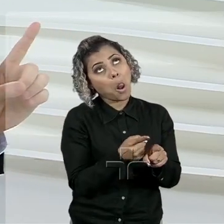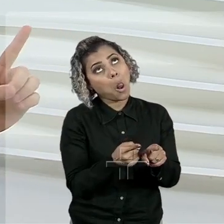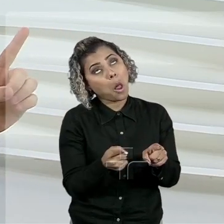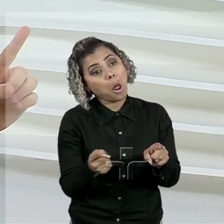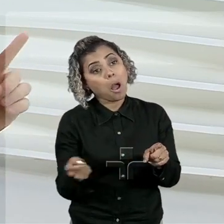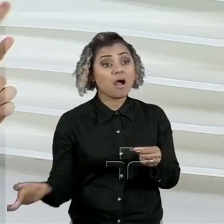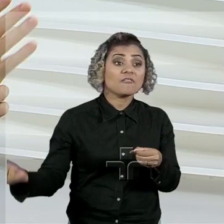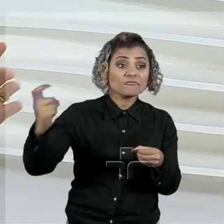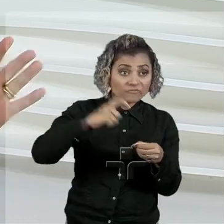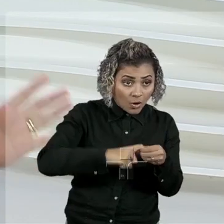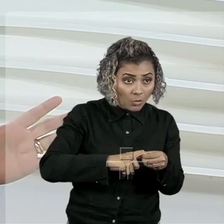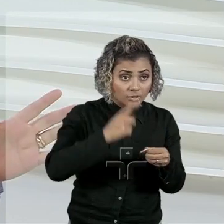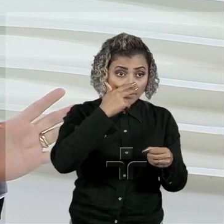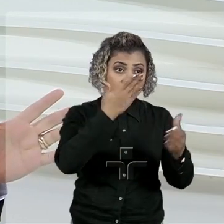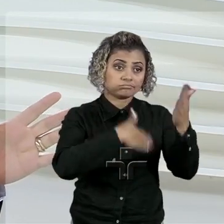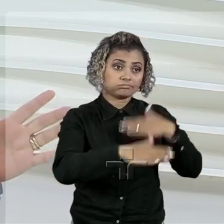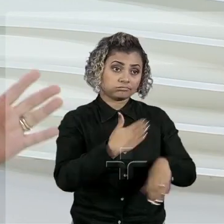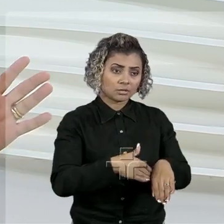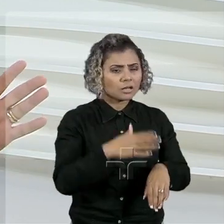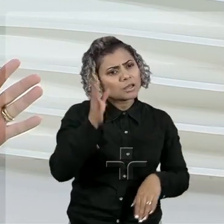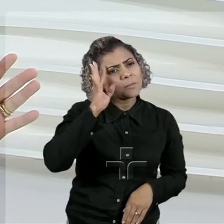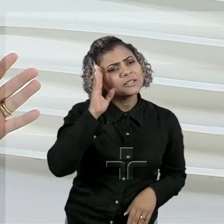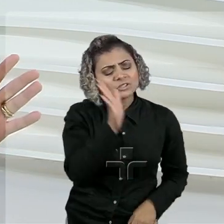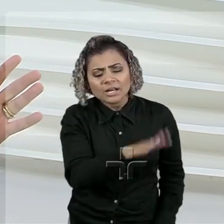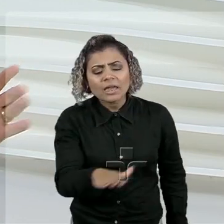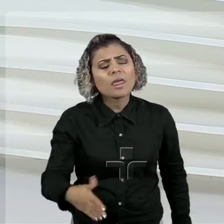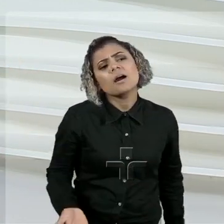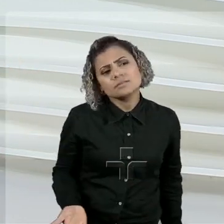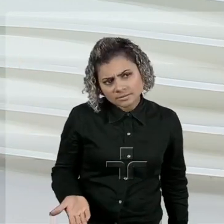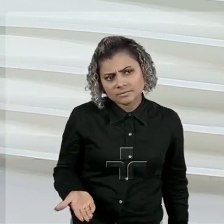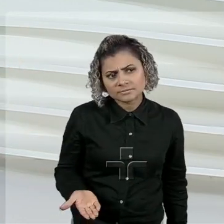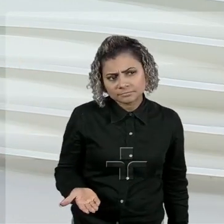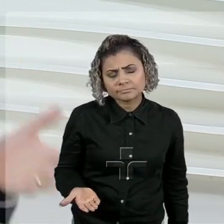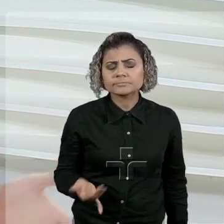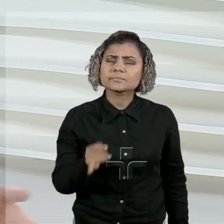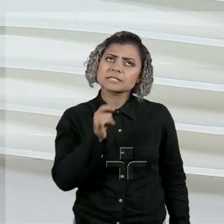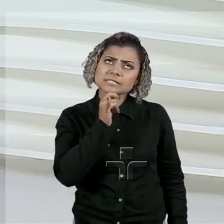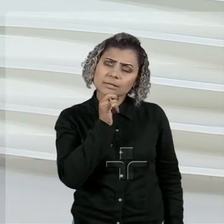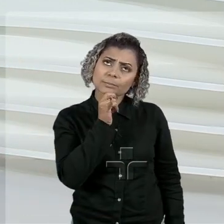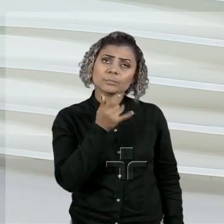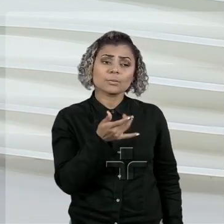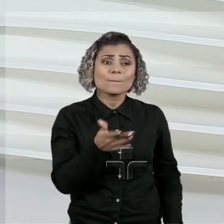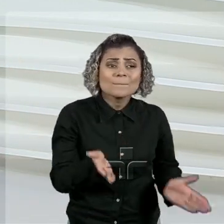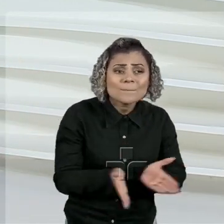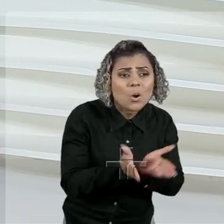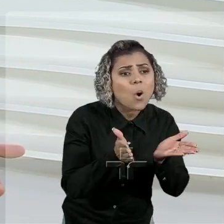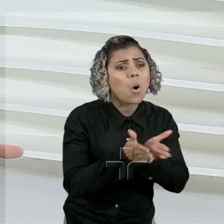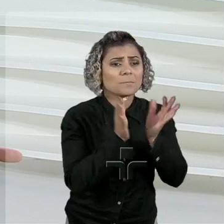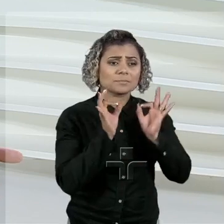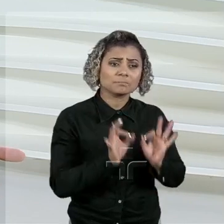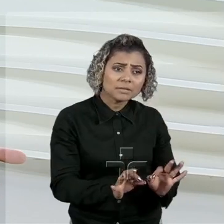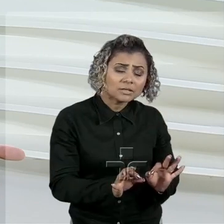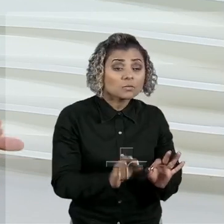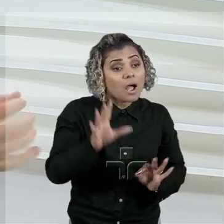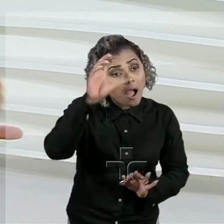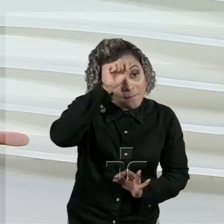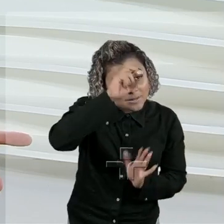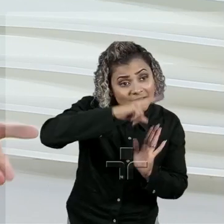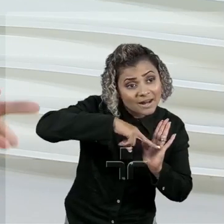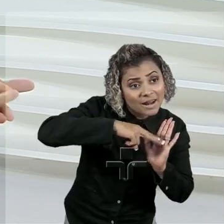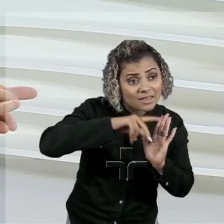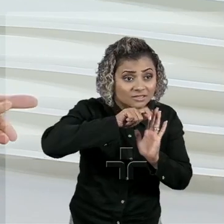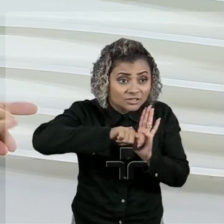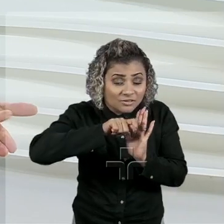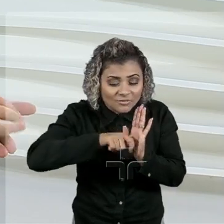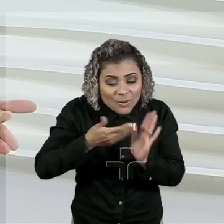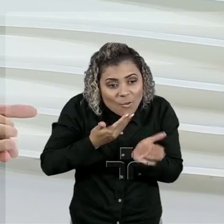em níveis anteriores. Você imagina uma criança... que uma situação vulnerável, pobre, que está aprendendo a escrever, está